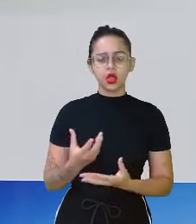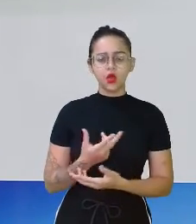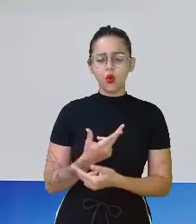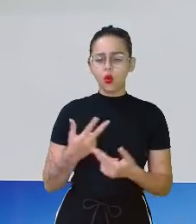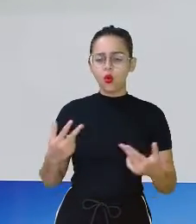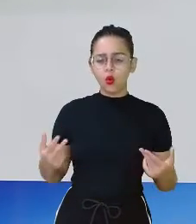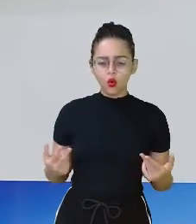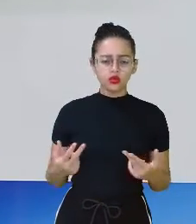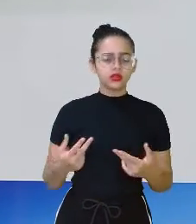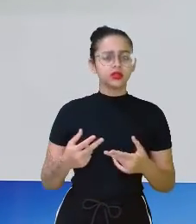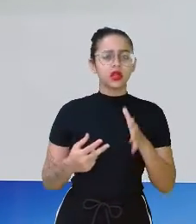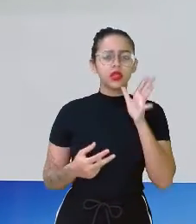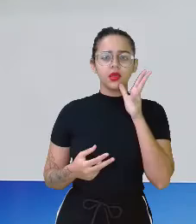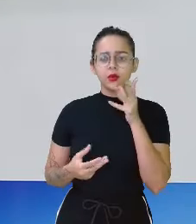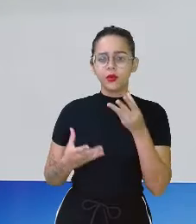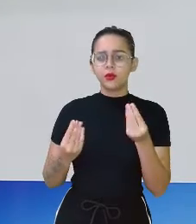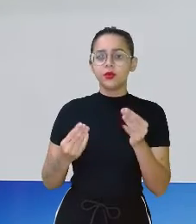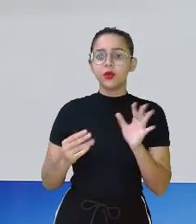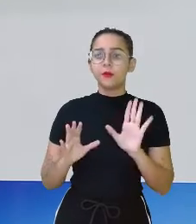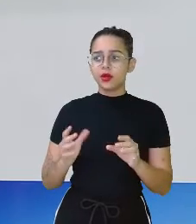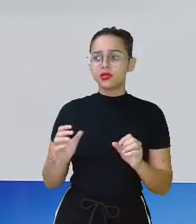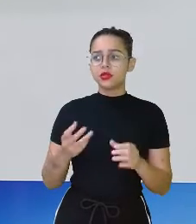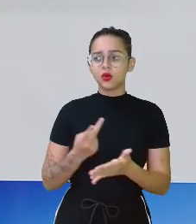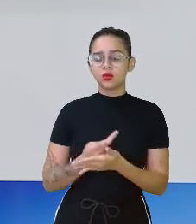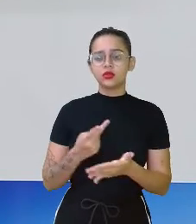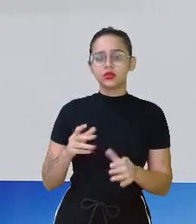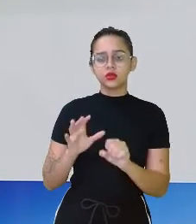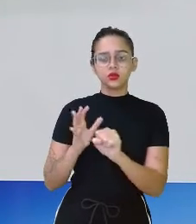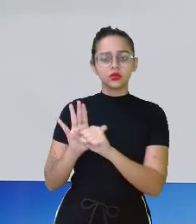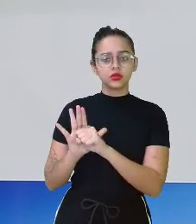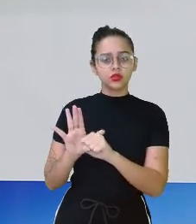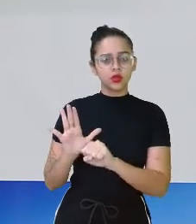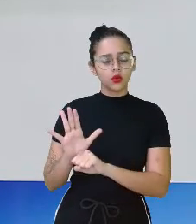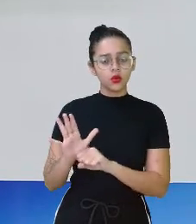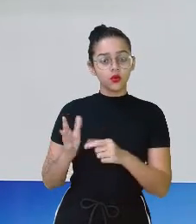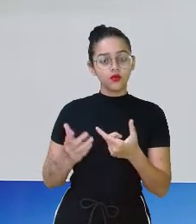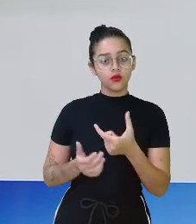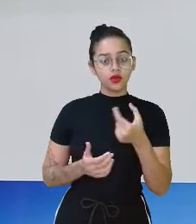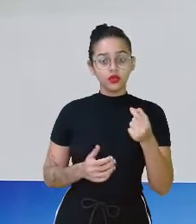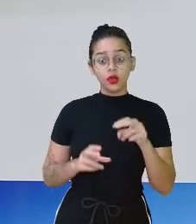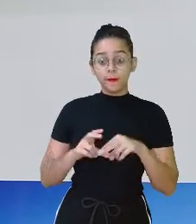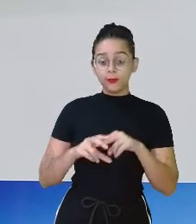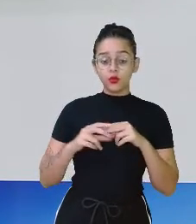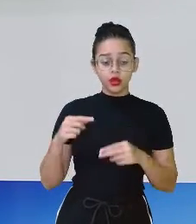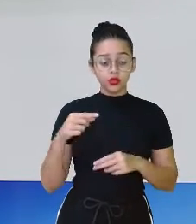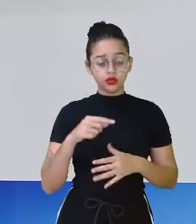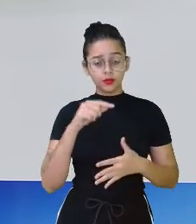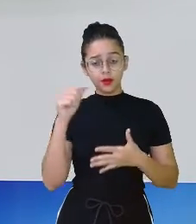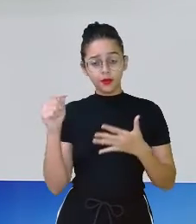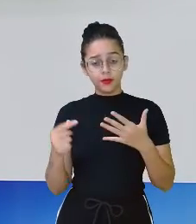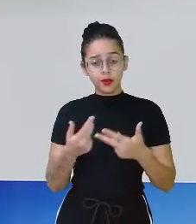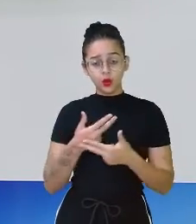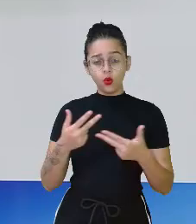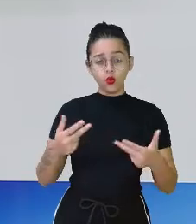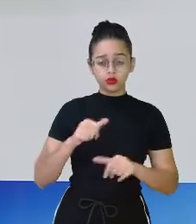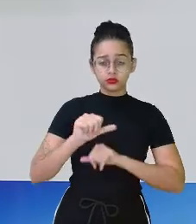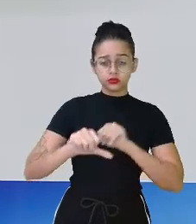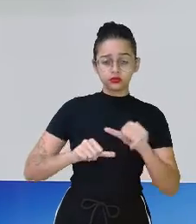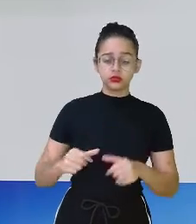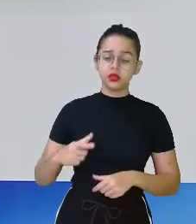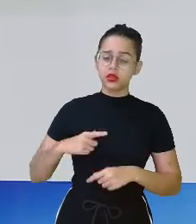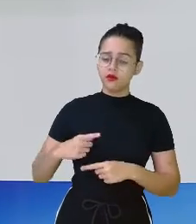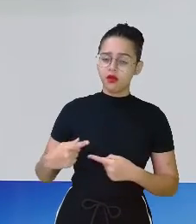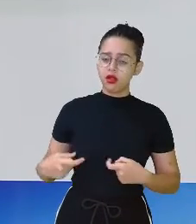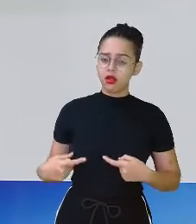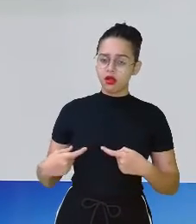levariam um milênio para acontecer, aconteceu no século XX. E por conta de todas essas transformações, houve a Grande